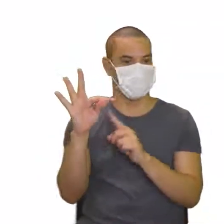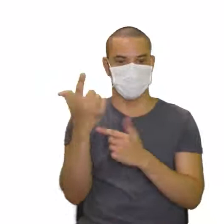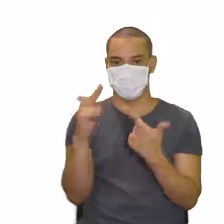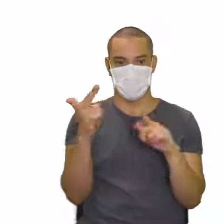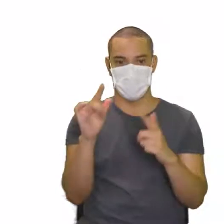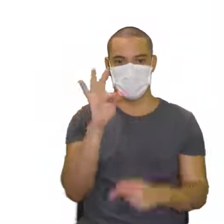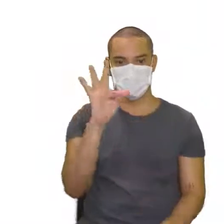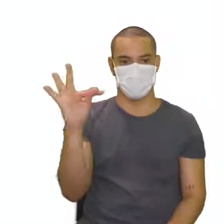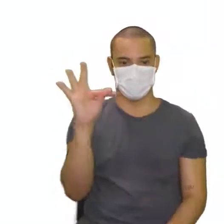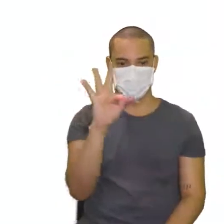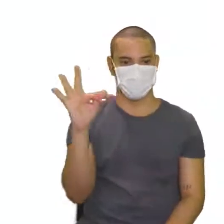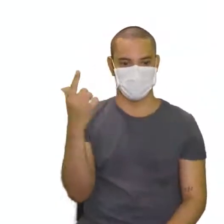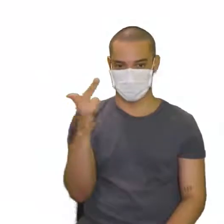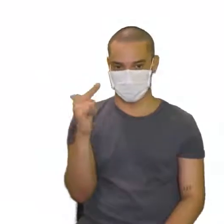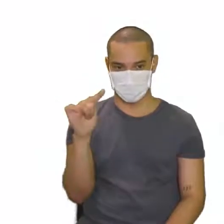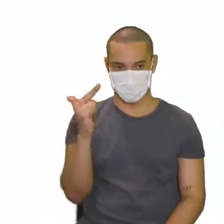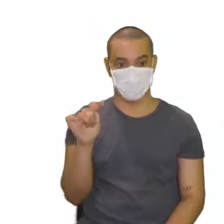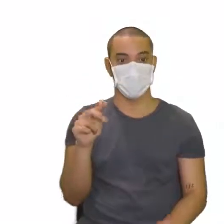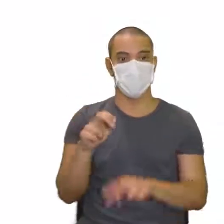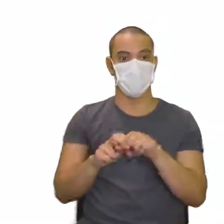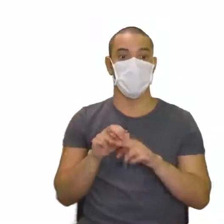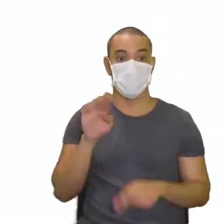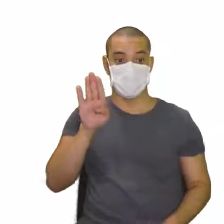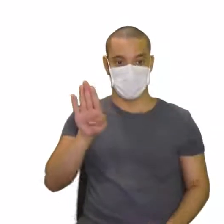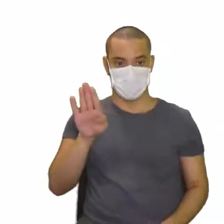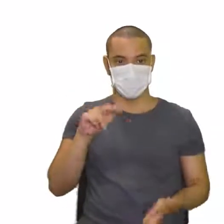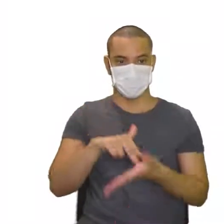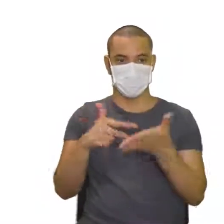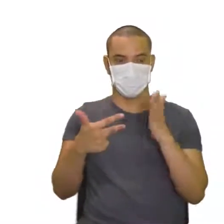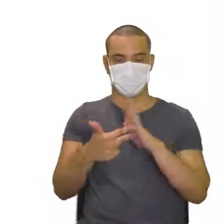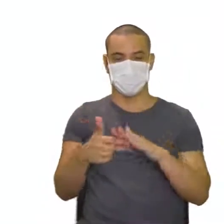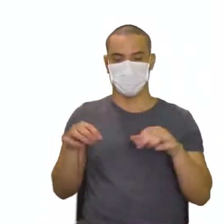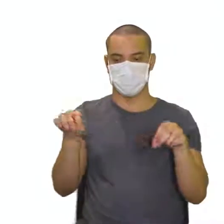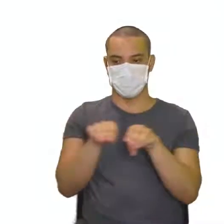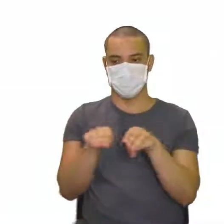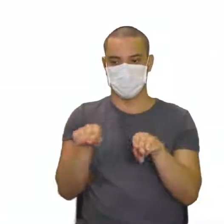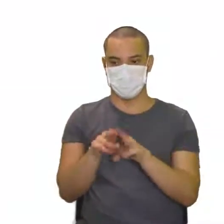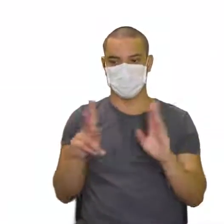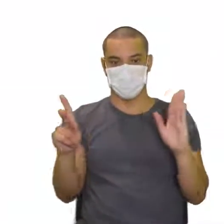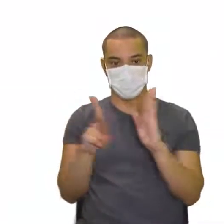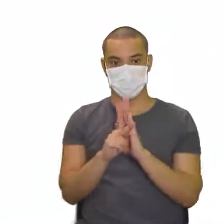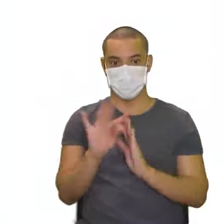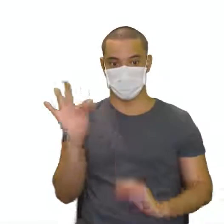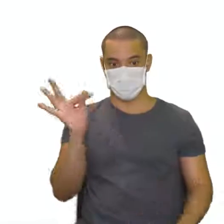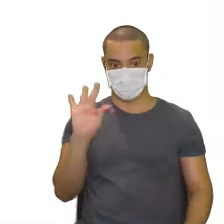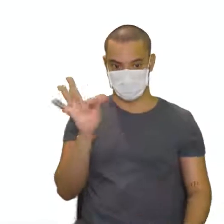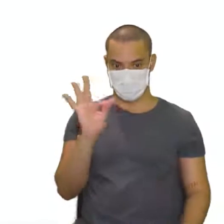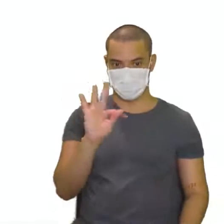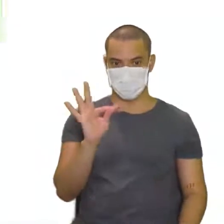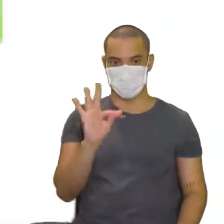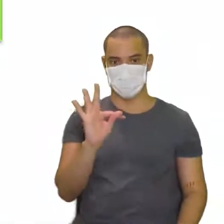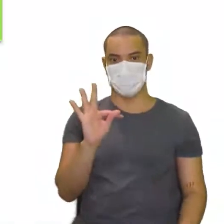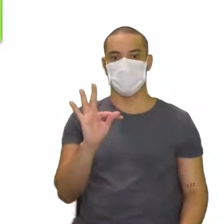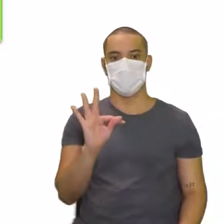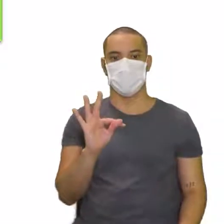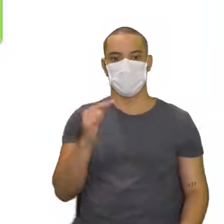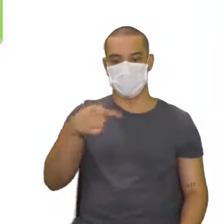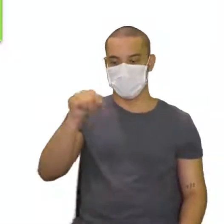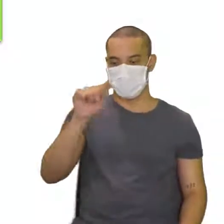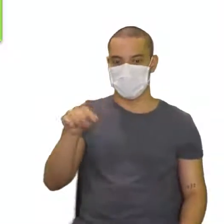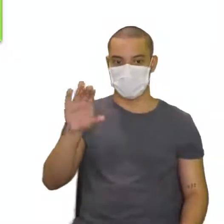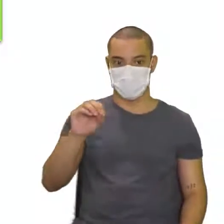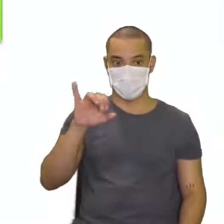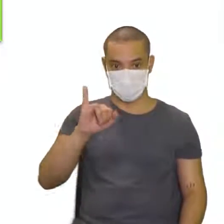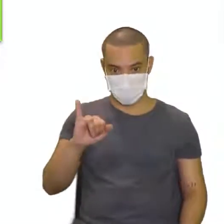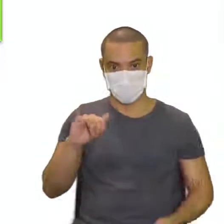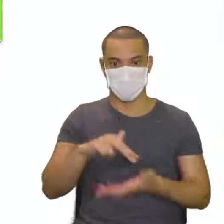pi. Então aqui nós vamos ver que B é o campo magnético dado em Tesla. O nosso mi zero é a